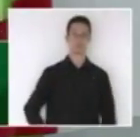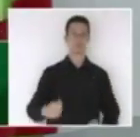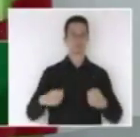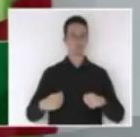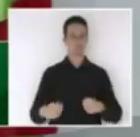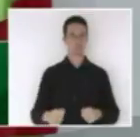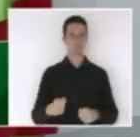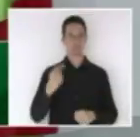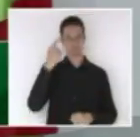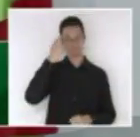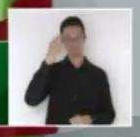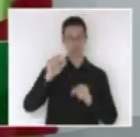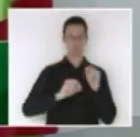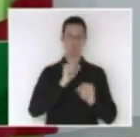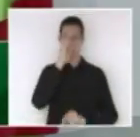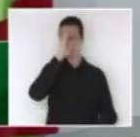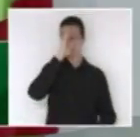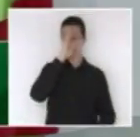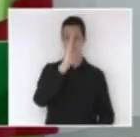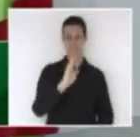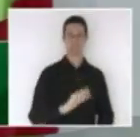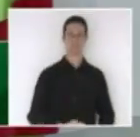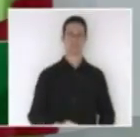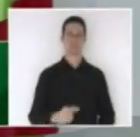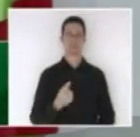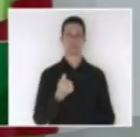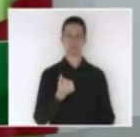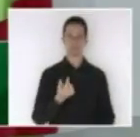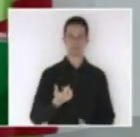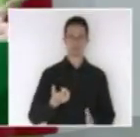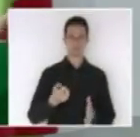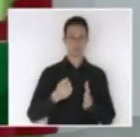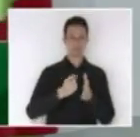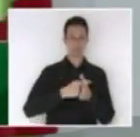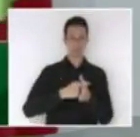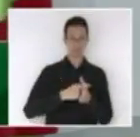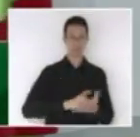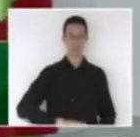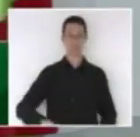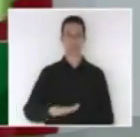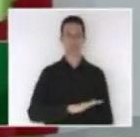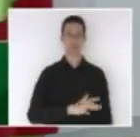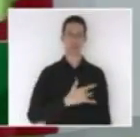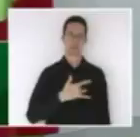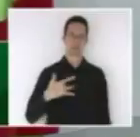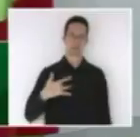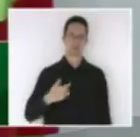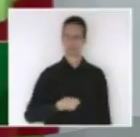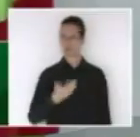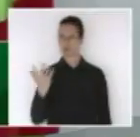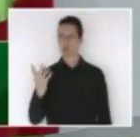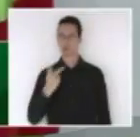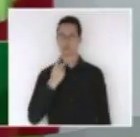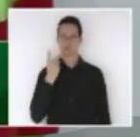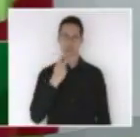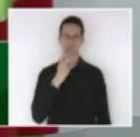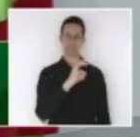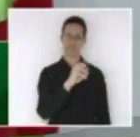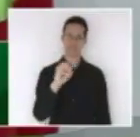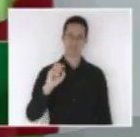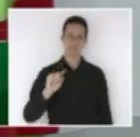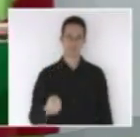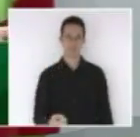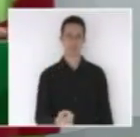suas prioridades. A dívida da saúde fala-se em 500 milhões, em 800